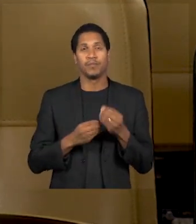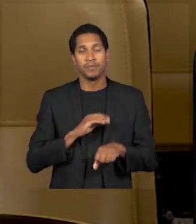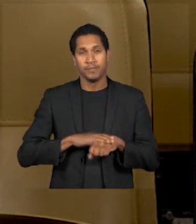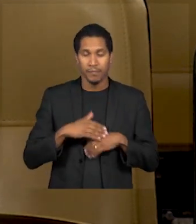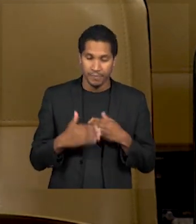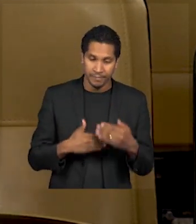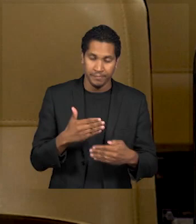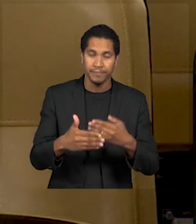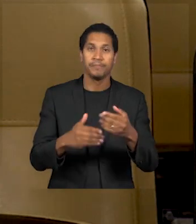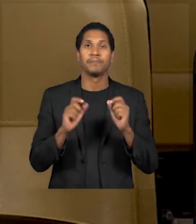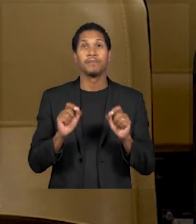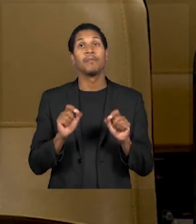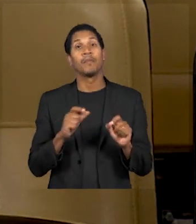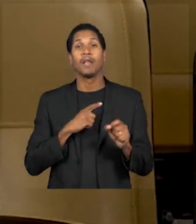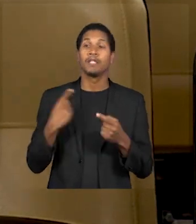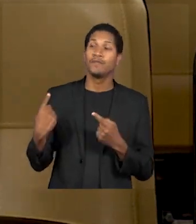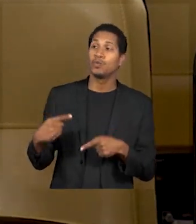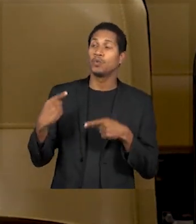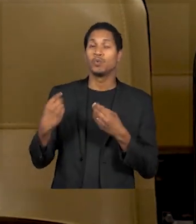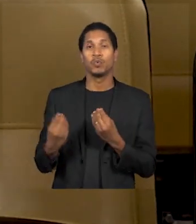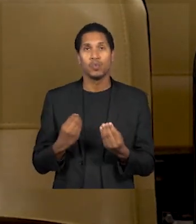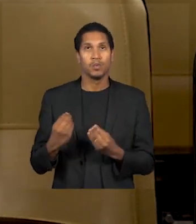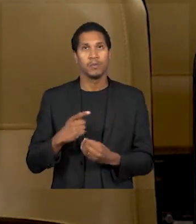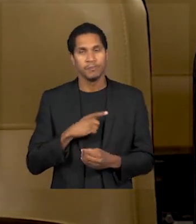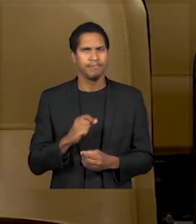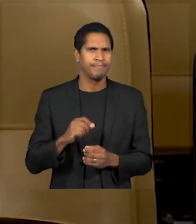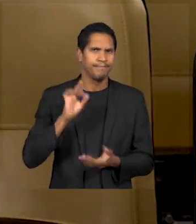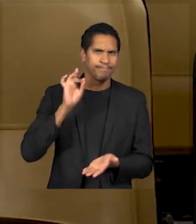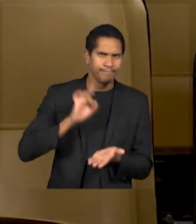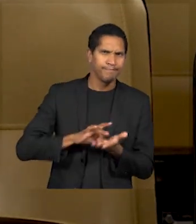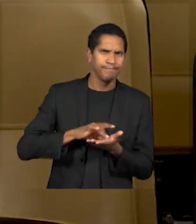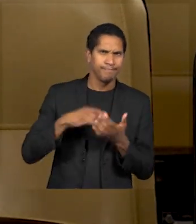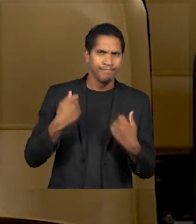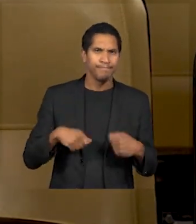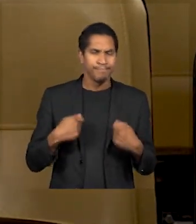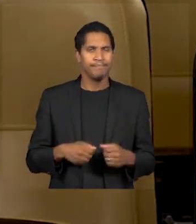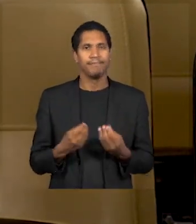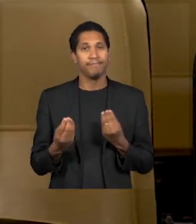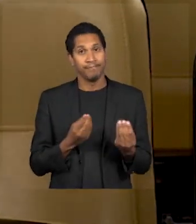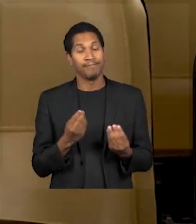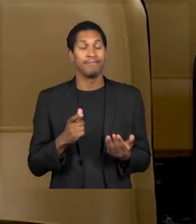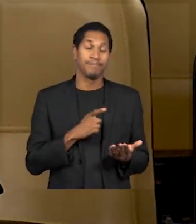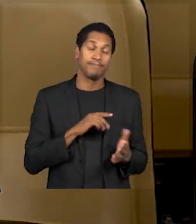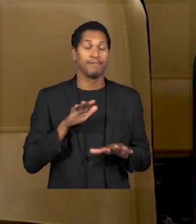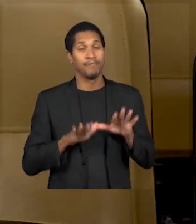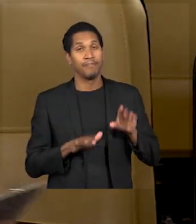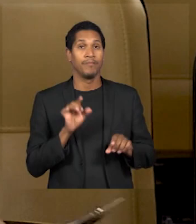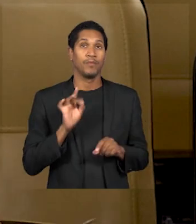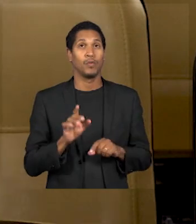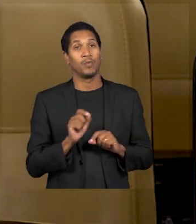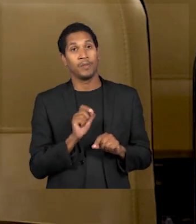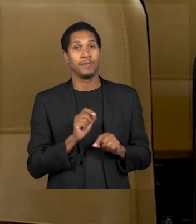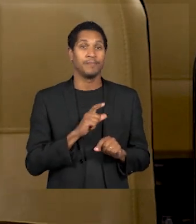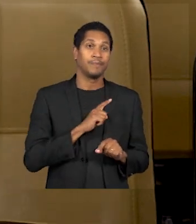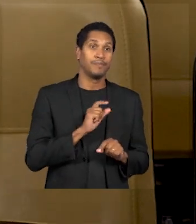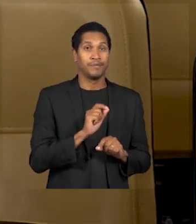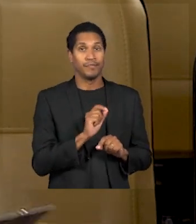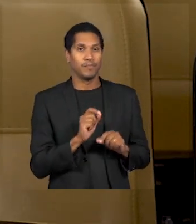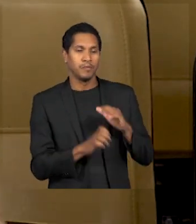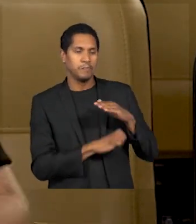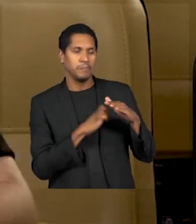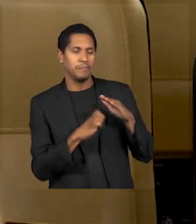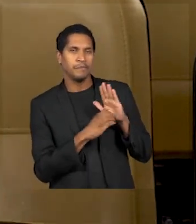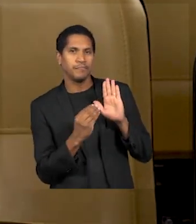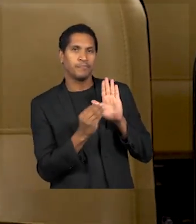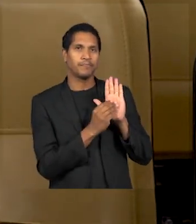e também as dificuldades, né, de ela ser realmente cumprida como deve ser cumprida, porque muitas vezes ela só existe ali dentro de uma